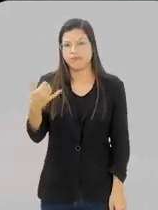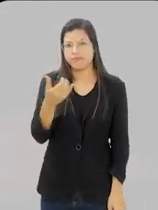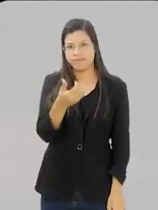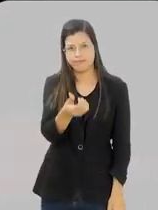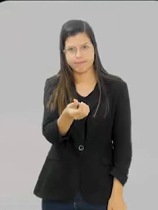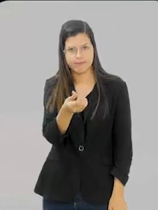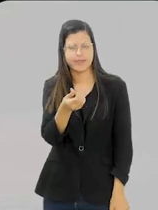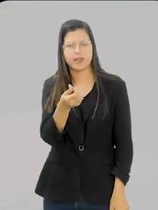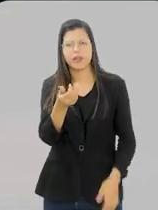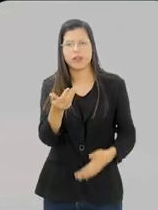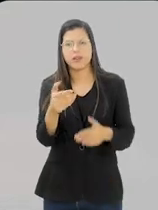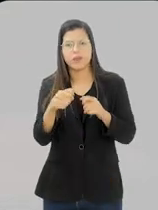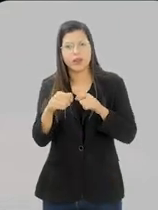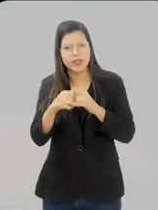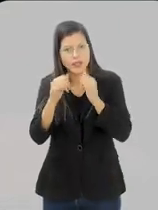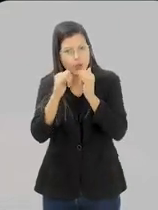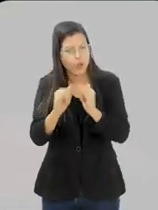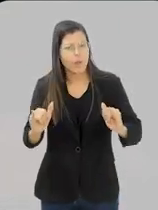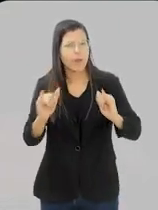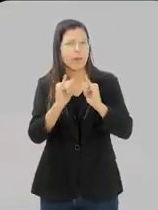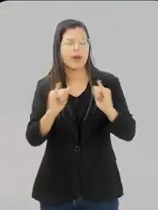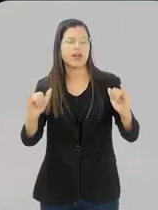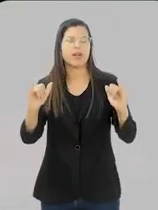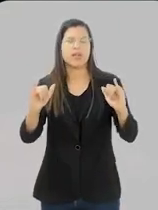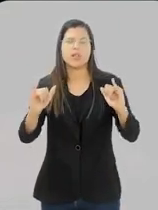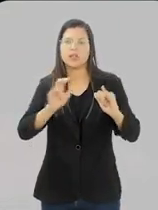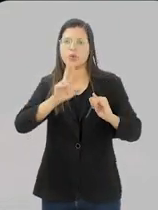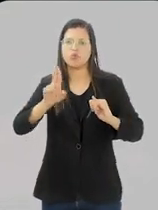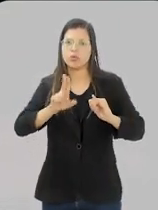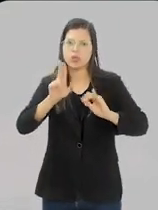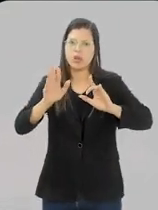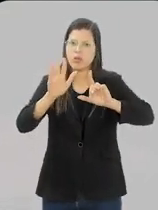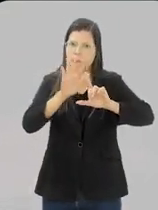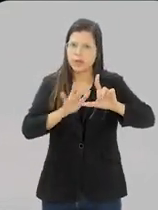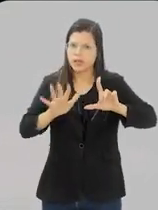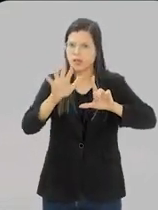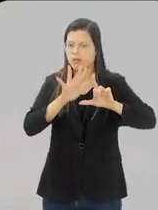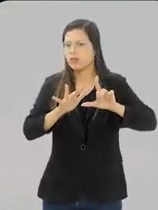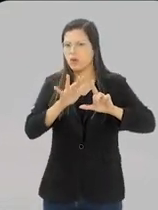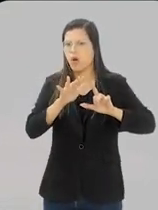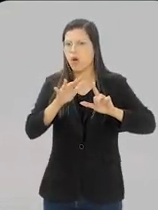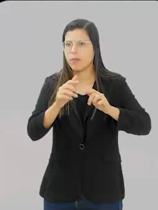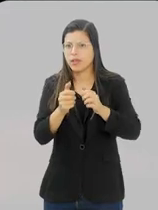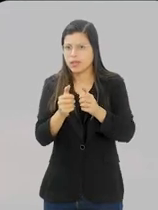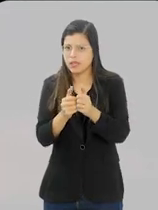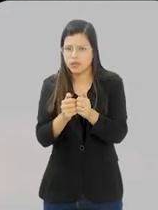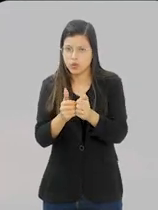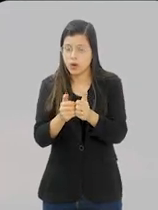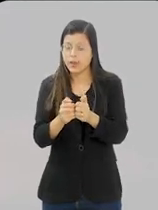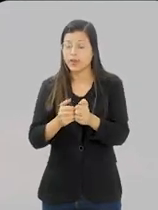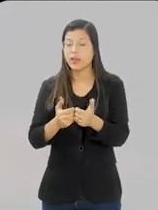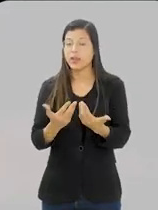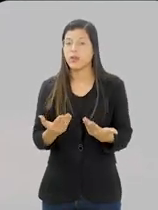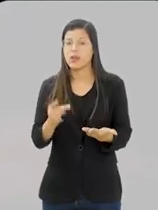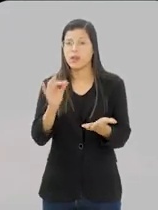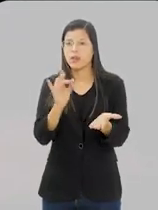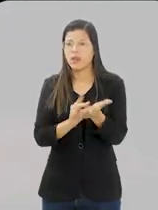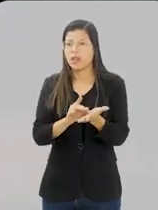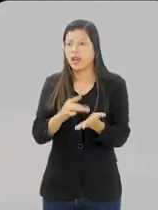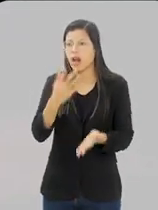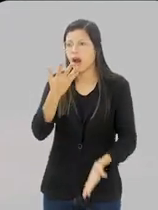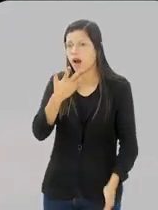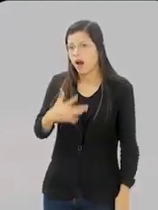são crianças fazendo a propaganda, crianças utilizando as plataformas, né? Esses joguinhos. E, na